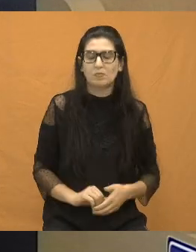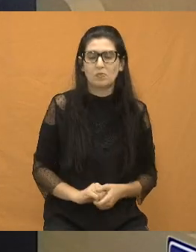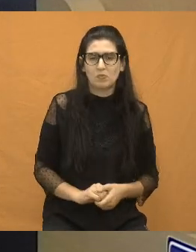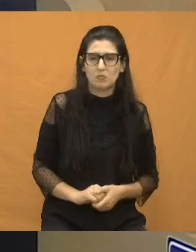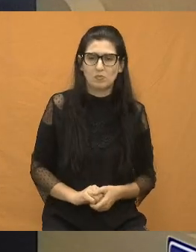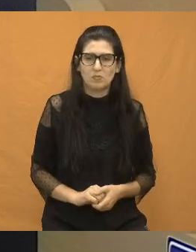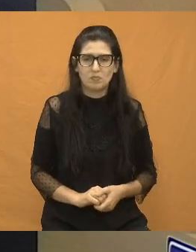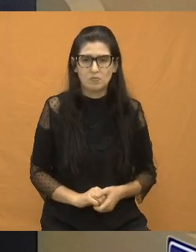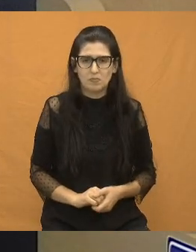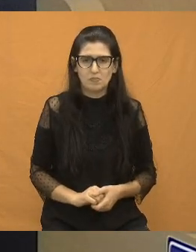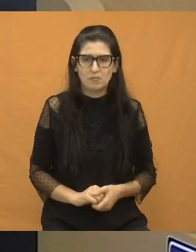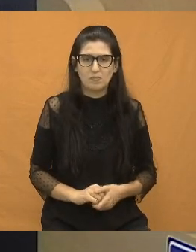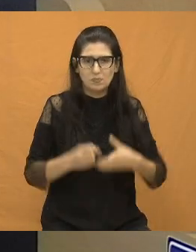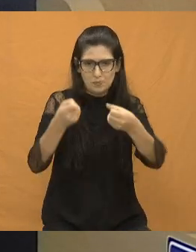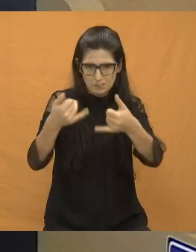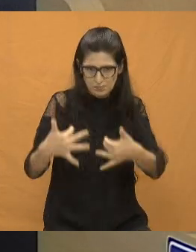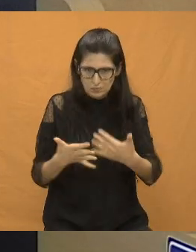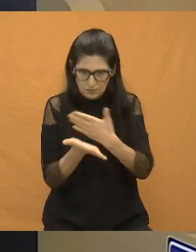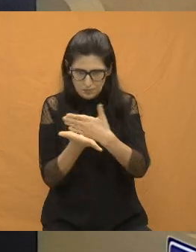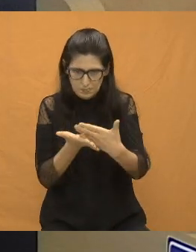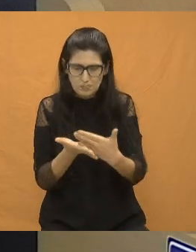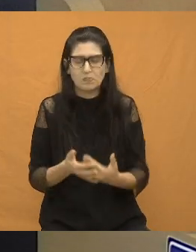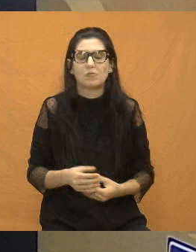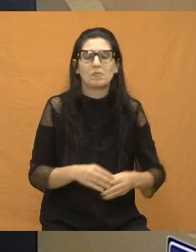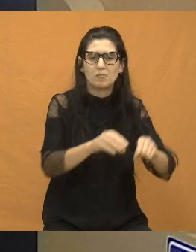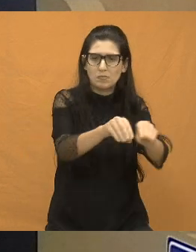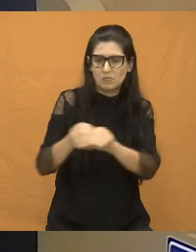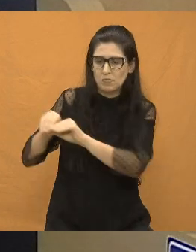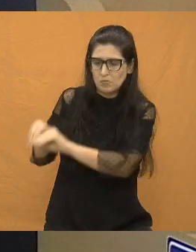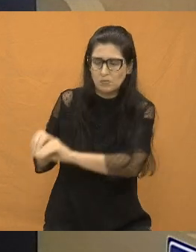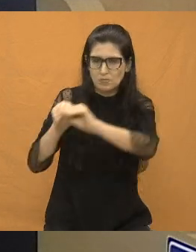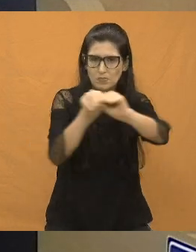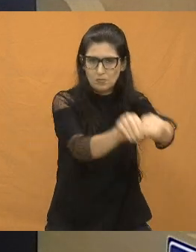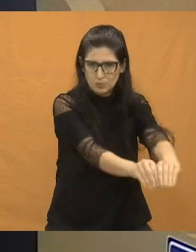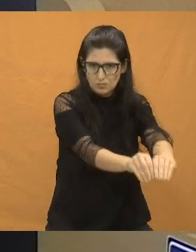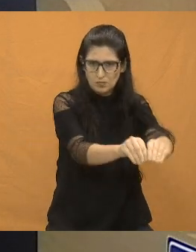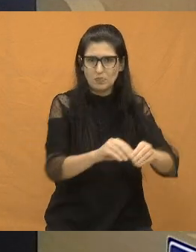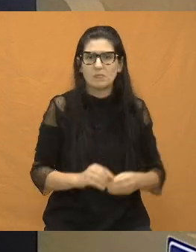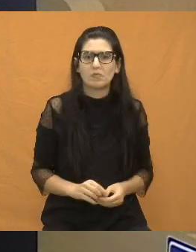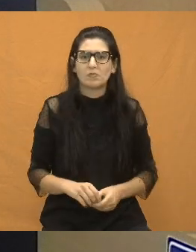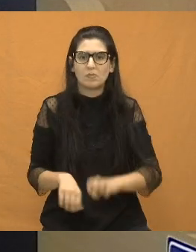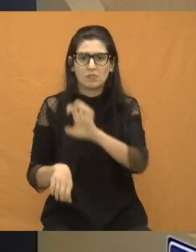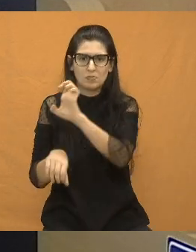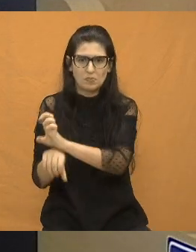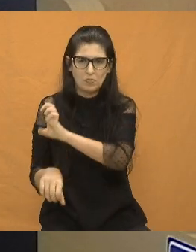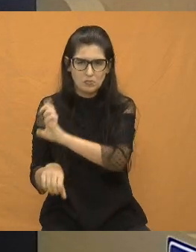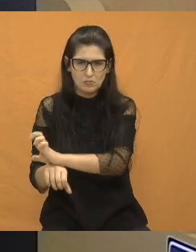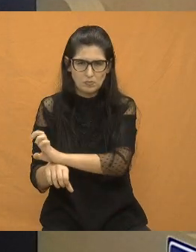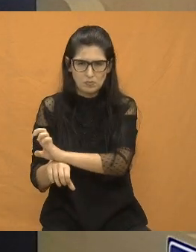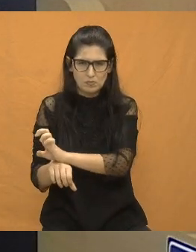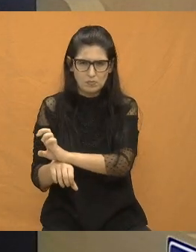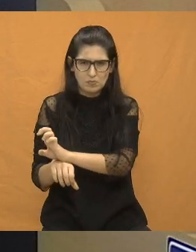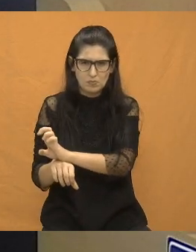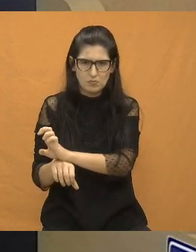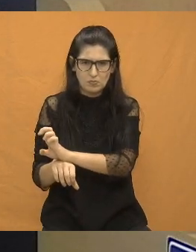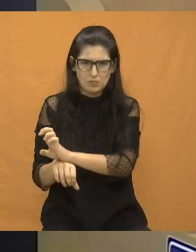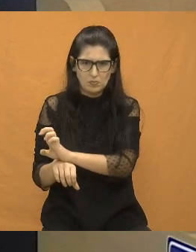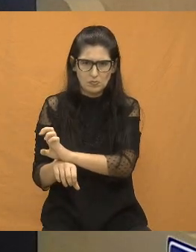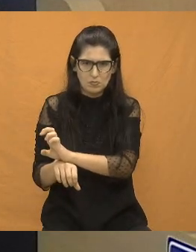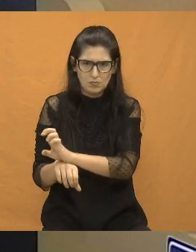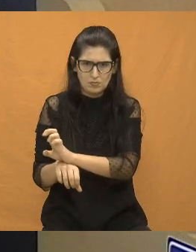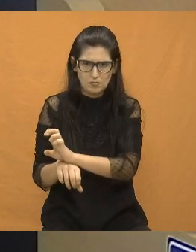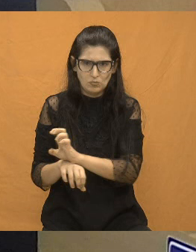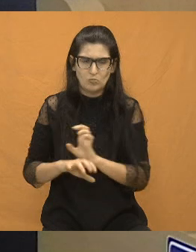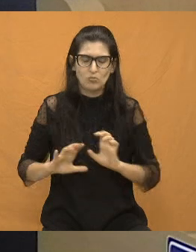como comentei inicialmente, são as transferências ocorridas, né, principalmente no ente federativo e estadual, que não tem ocorrido de uma forma